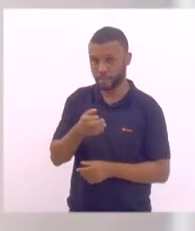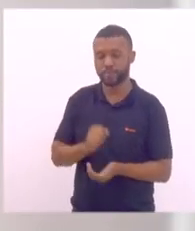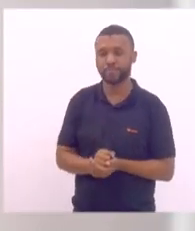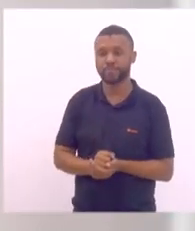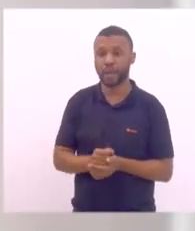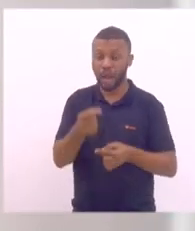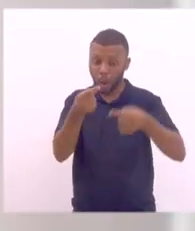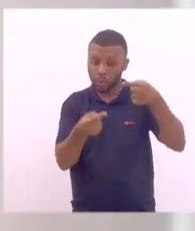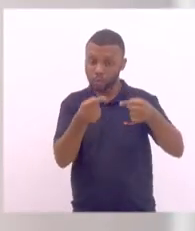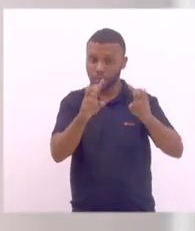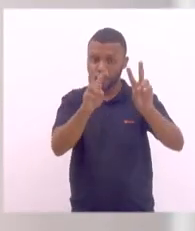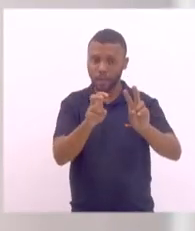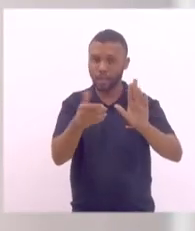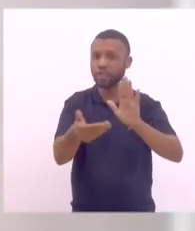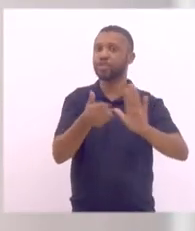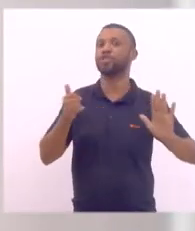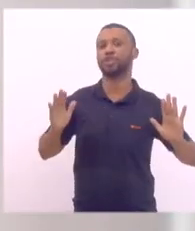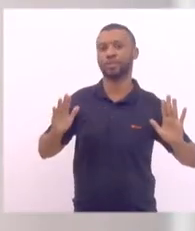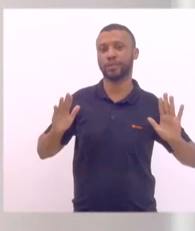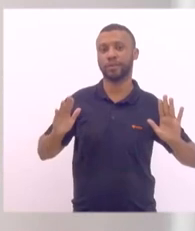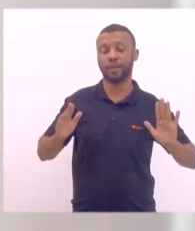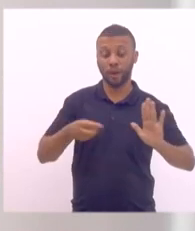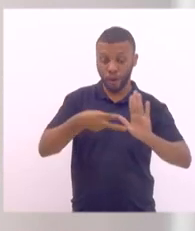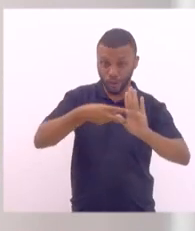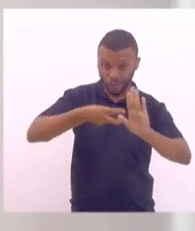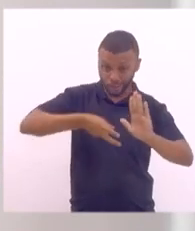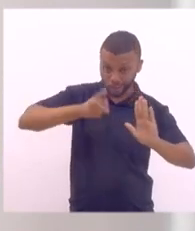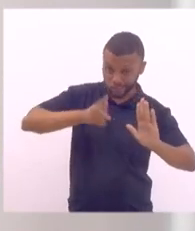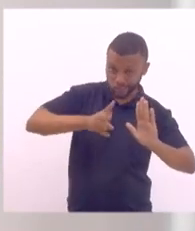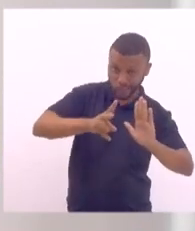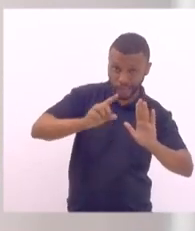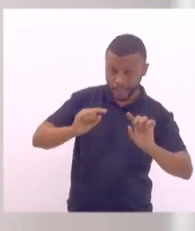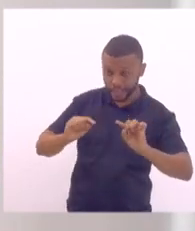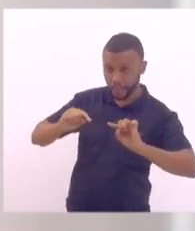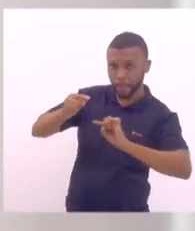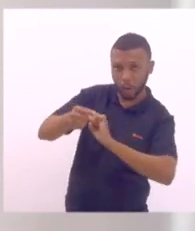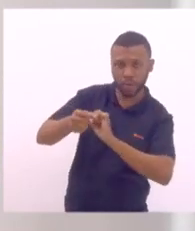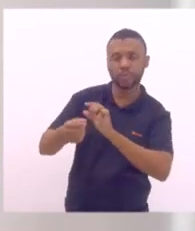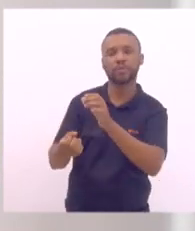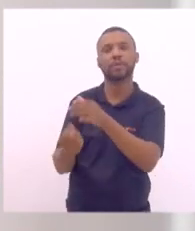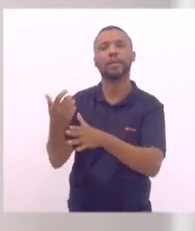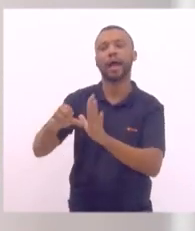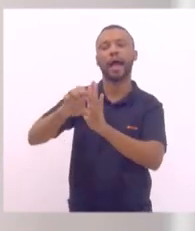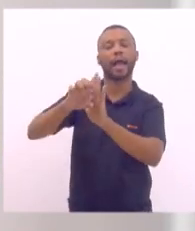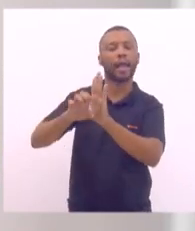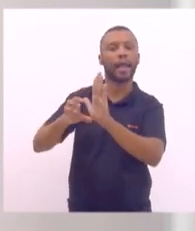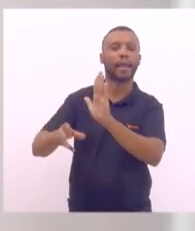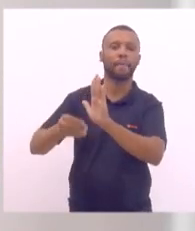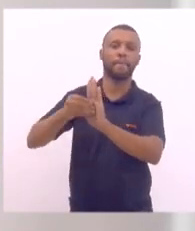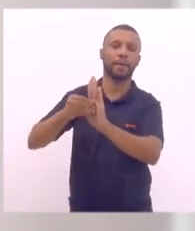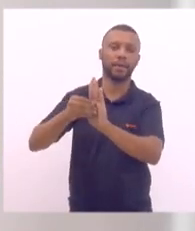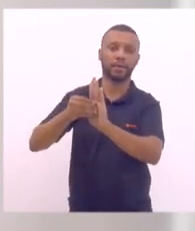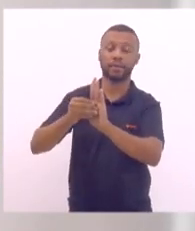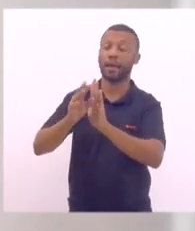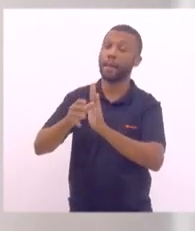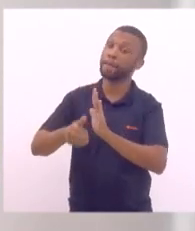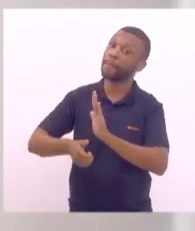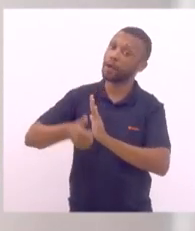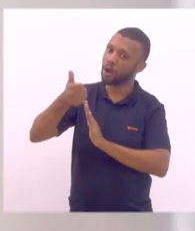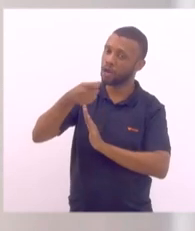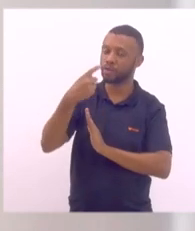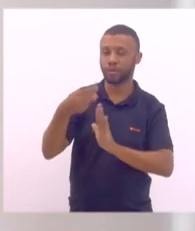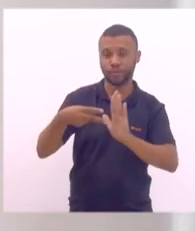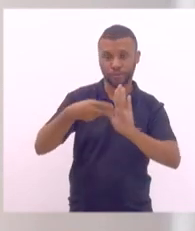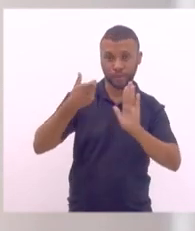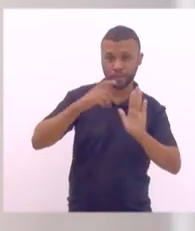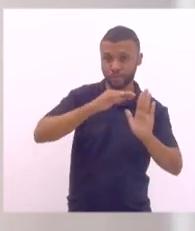Ou manter o veto e depois faz emendas nas duas tabelas, no 13 e 14. Mais sensato, eu acho, é retirar